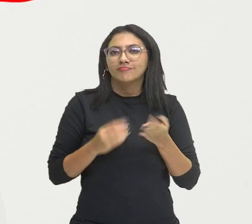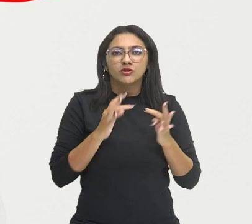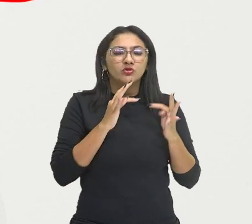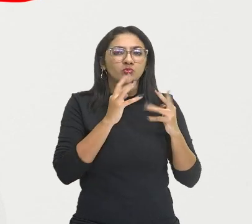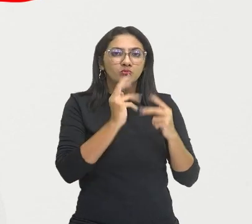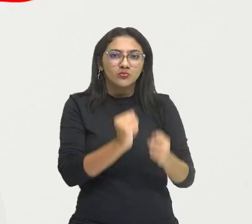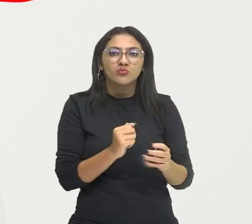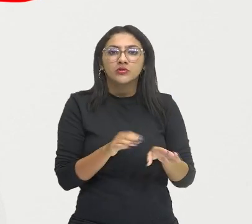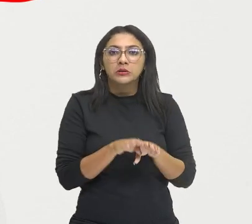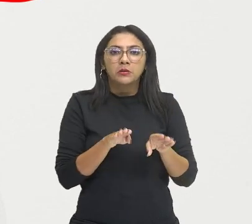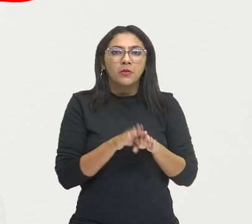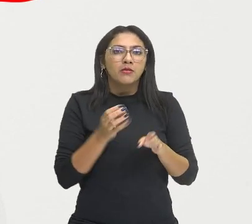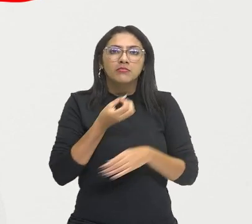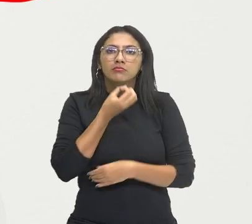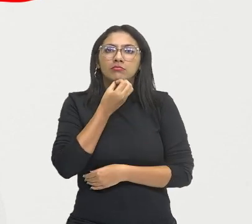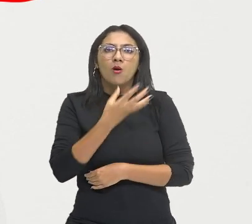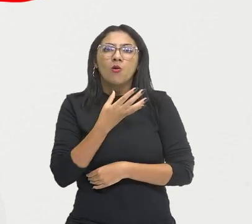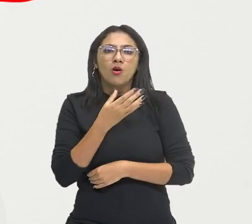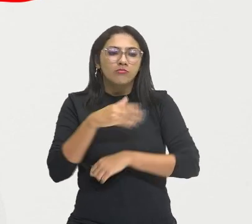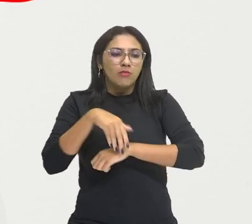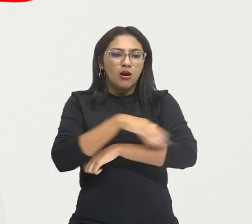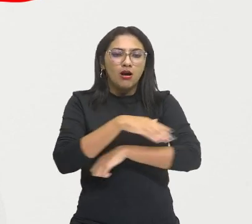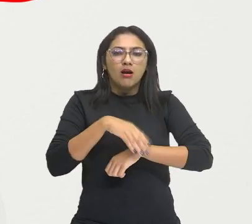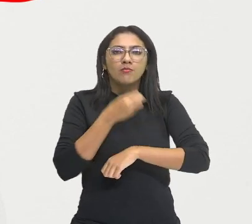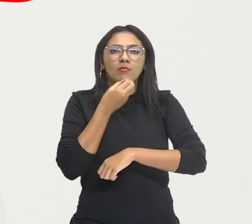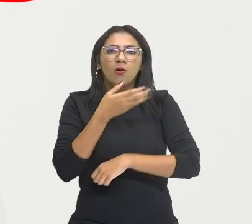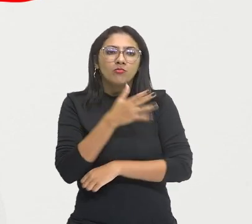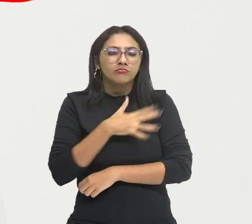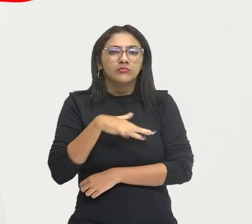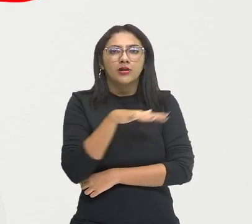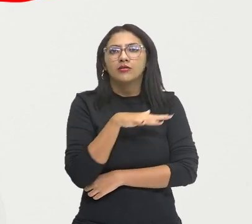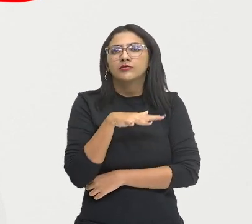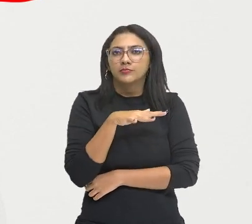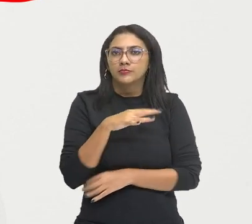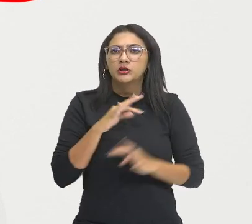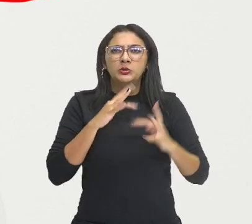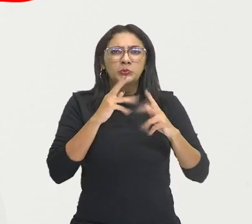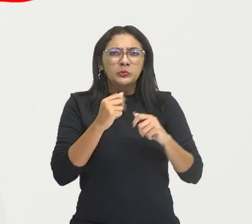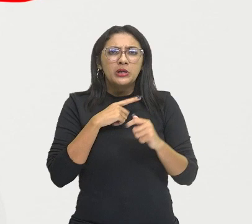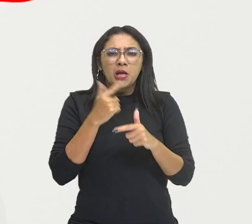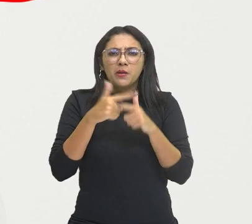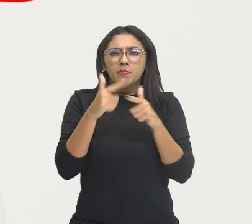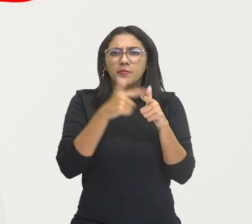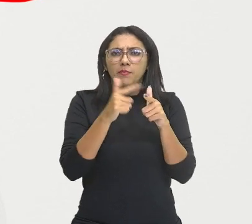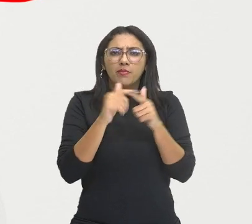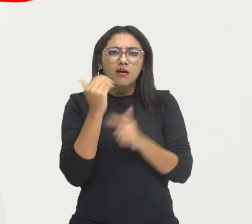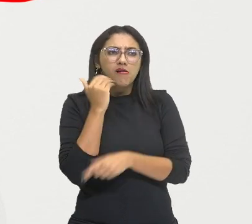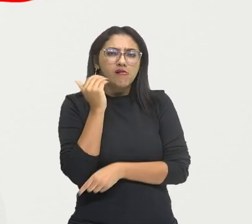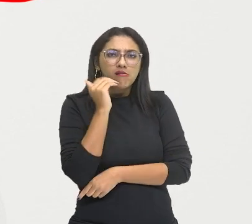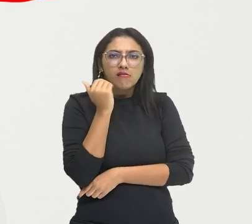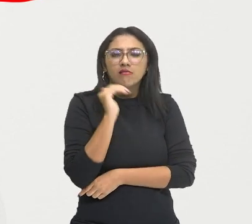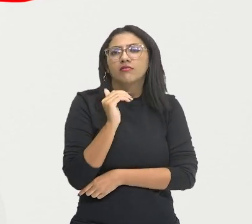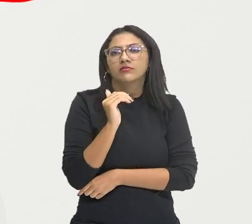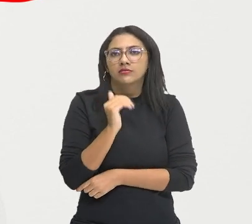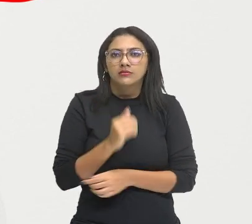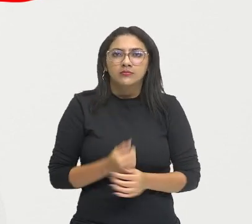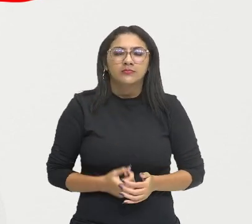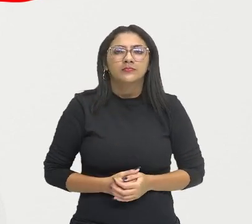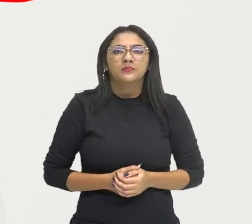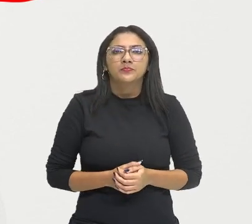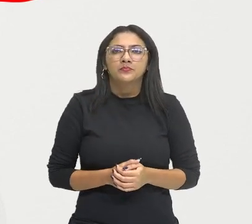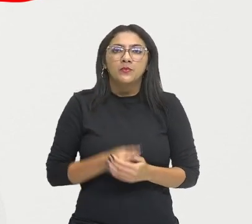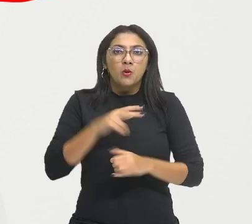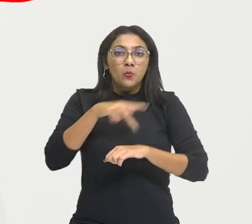Mundial, toda a infraestrutura produtiva, tá, turma? Então, tudo ficou comprometido no continente europeu. E os